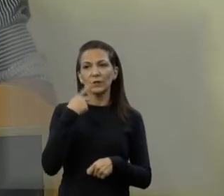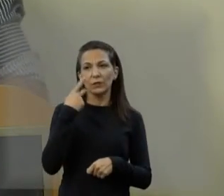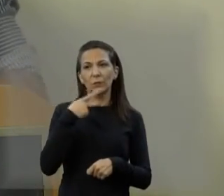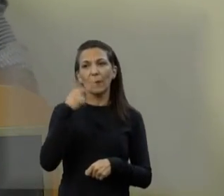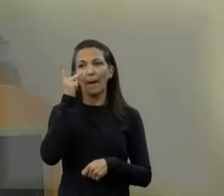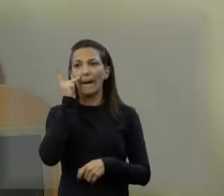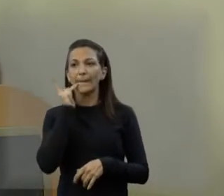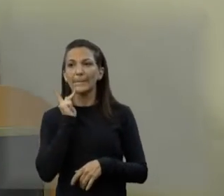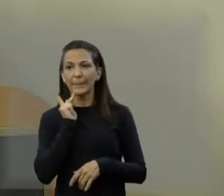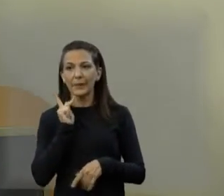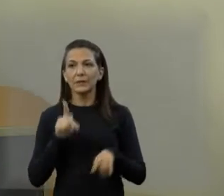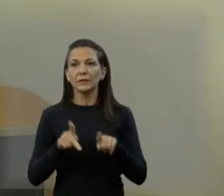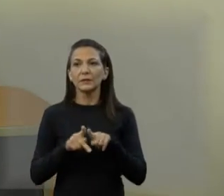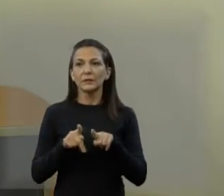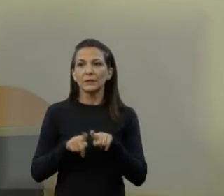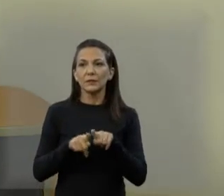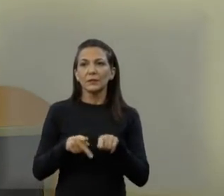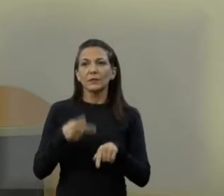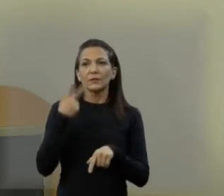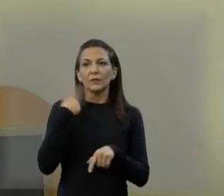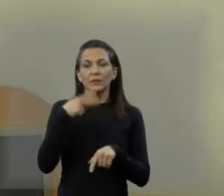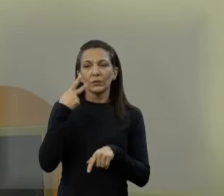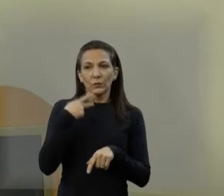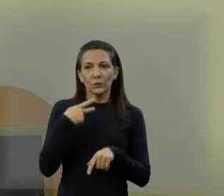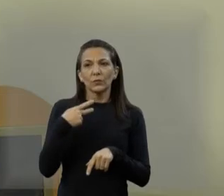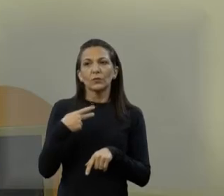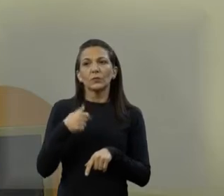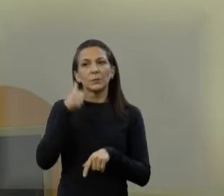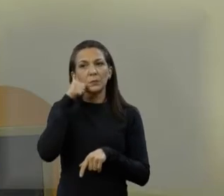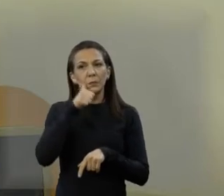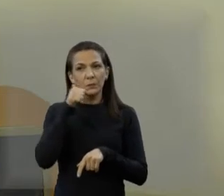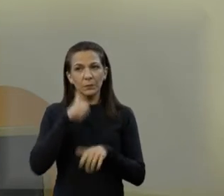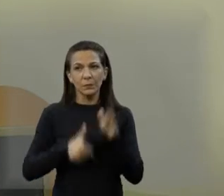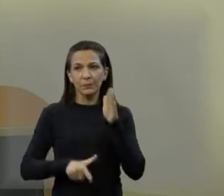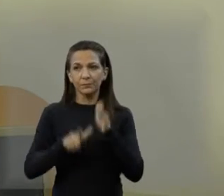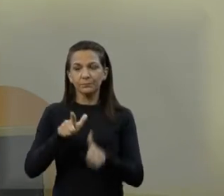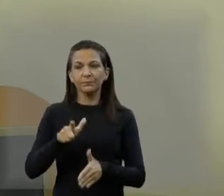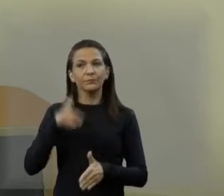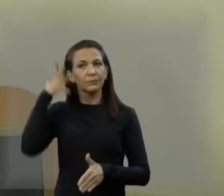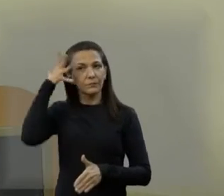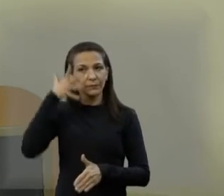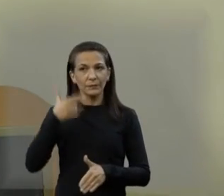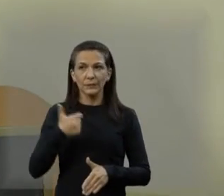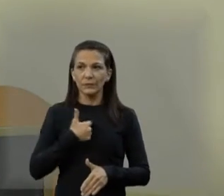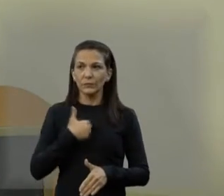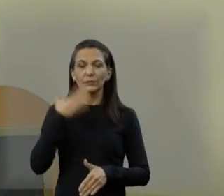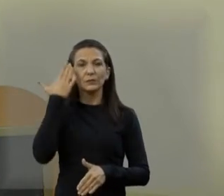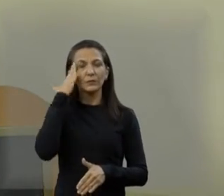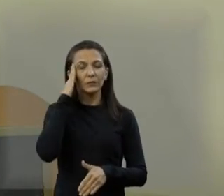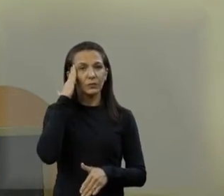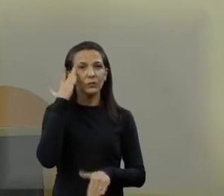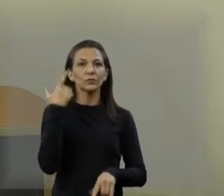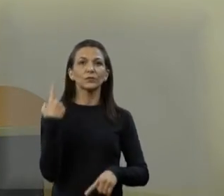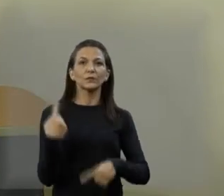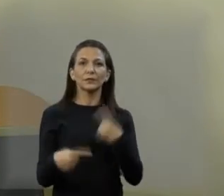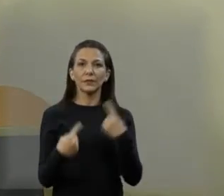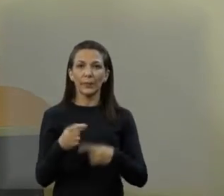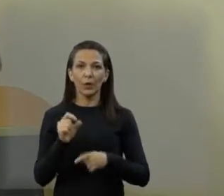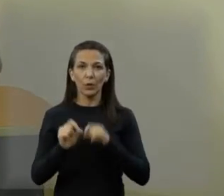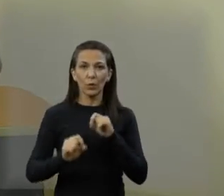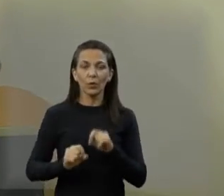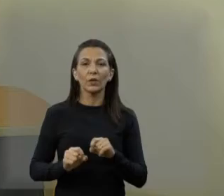falador Edson é pelos vereadores que me antecederam tá em ampliar o debate segundo que eu tenho entendido se debate